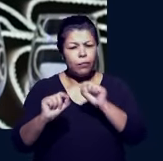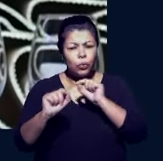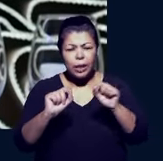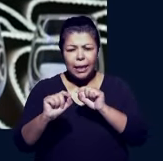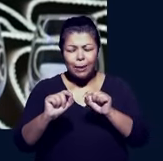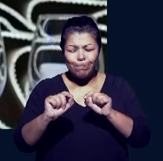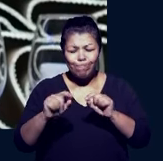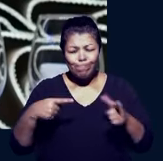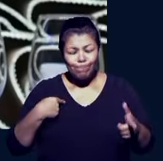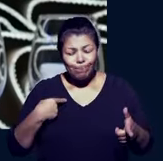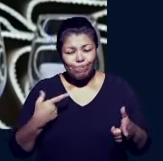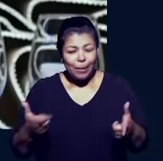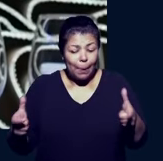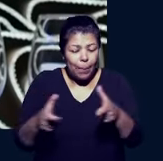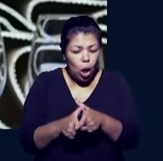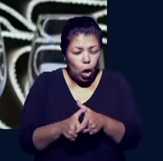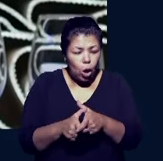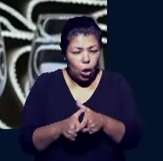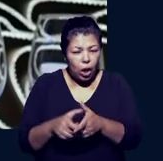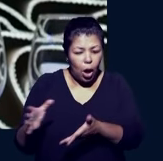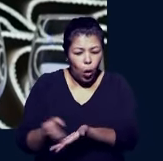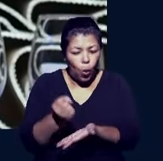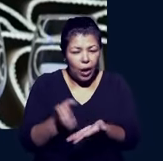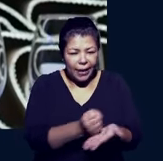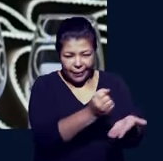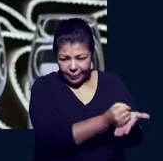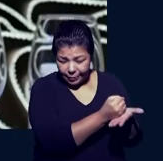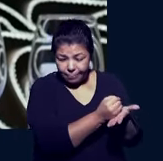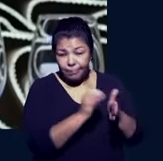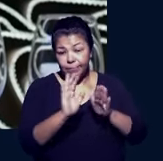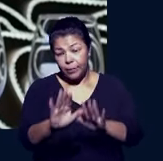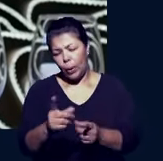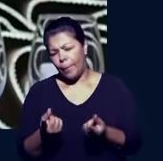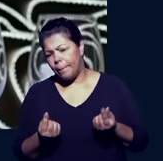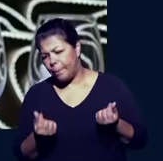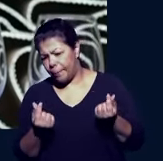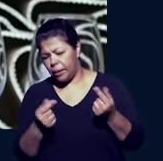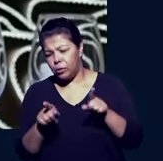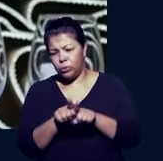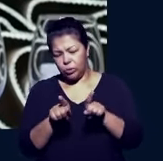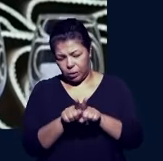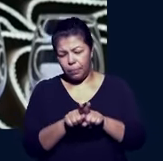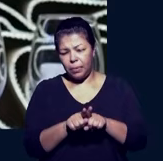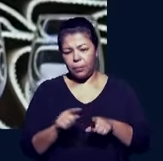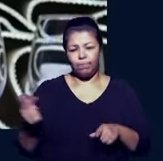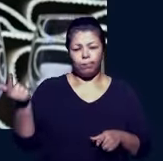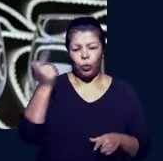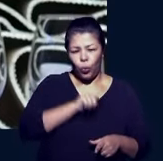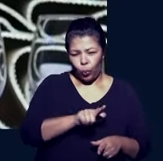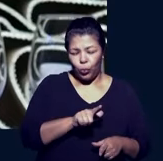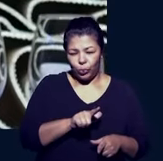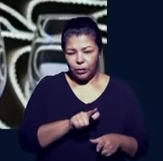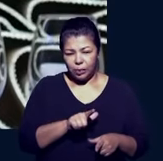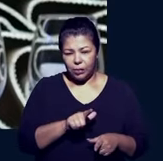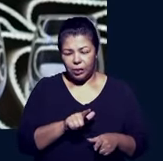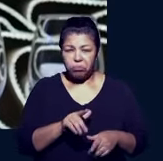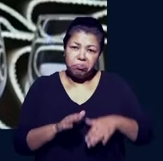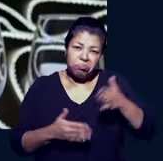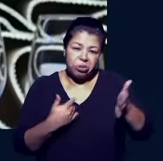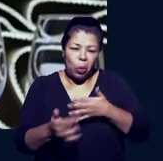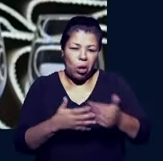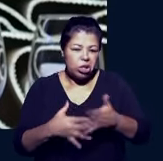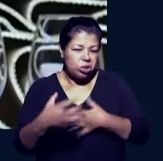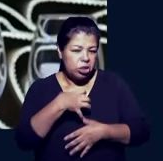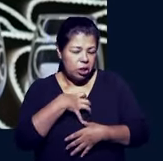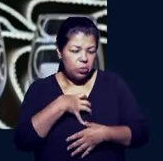sempre um sinalizador fundamental na economia eh o preço a a necessidade de crescimento era tamanha que de qualquer jeito ia esse